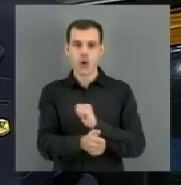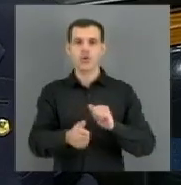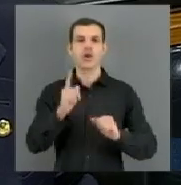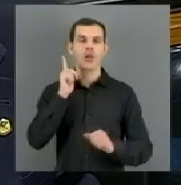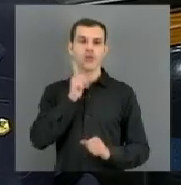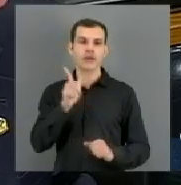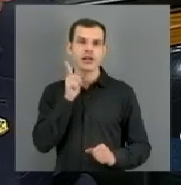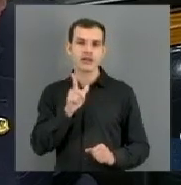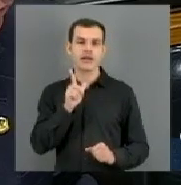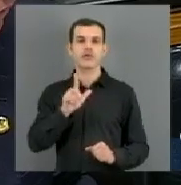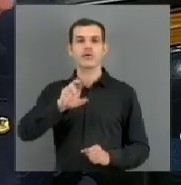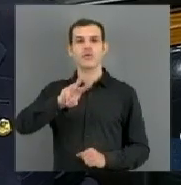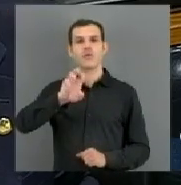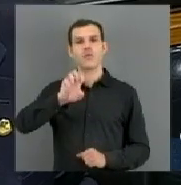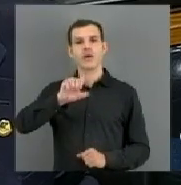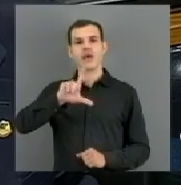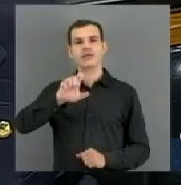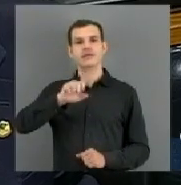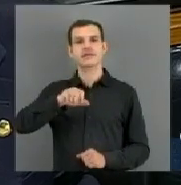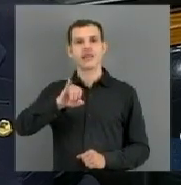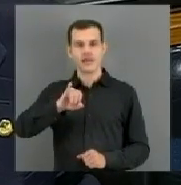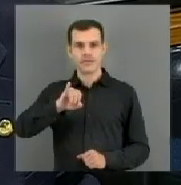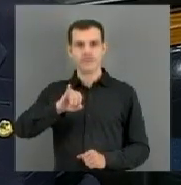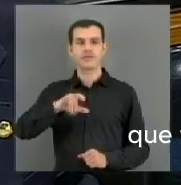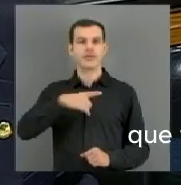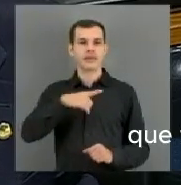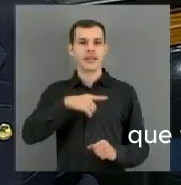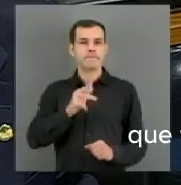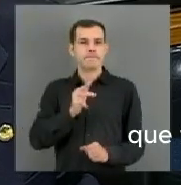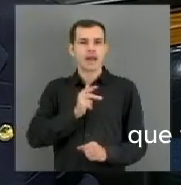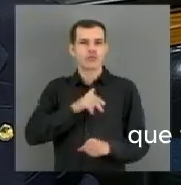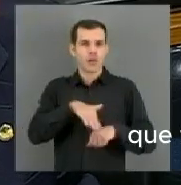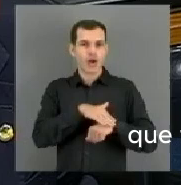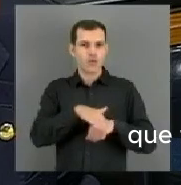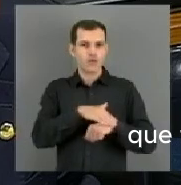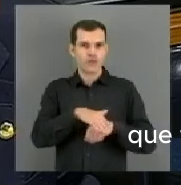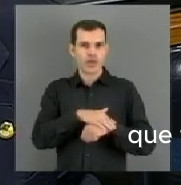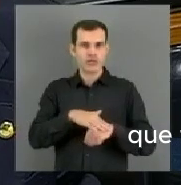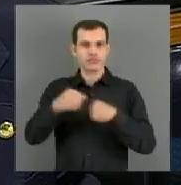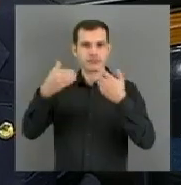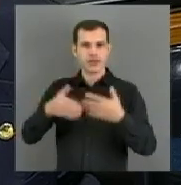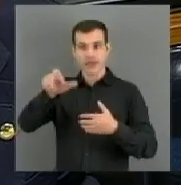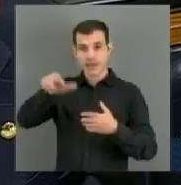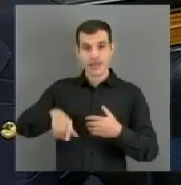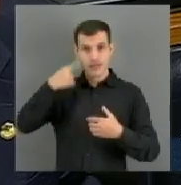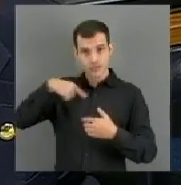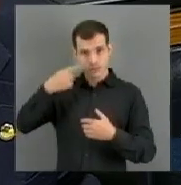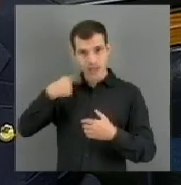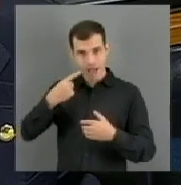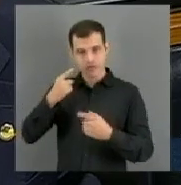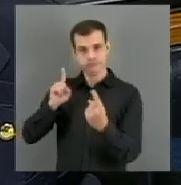Cardia, que narrou em uma conversa reservada que foi abordado pelo deputado Felipe Carreiras, que à época